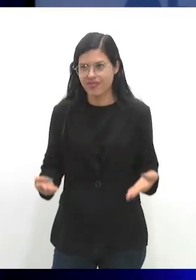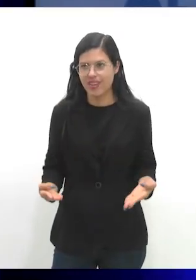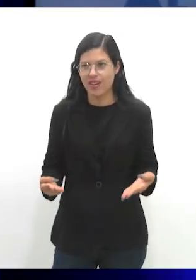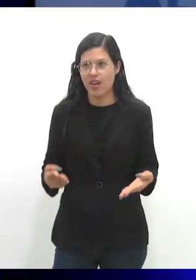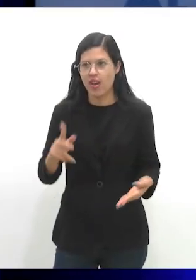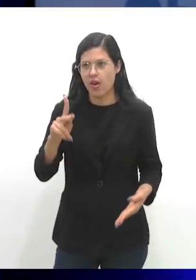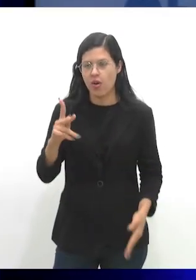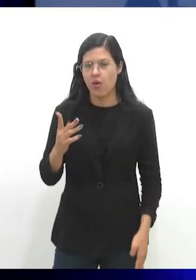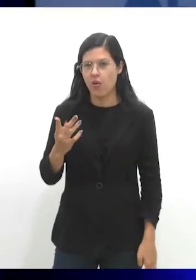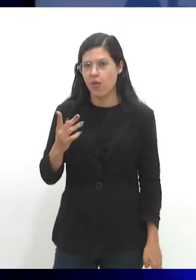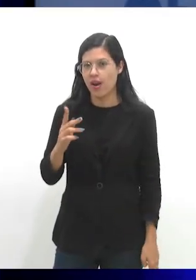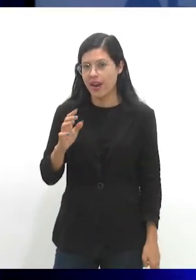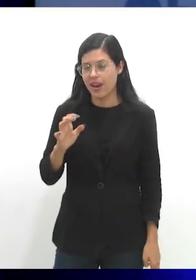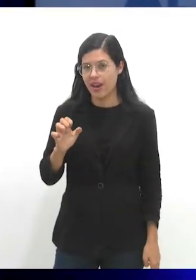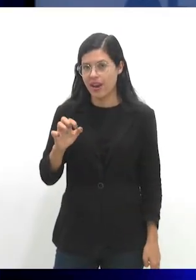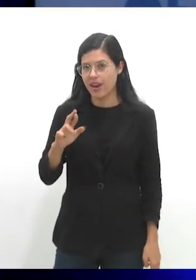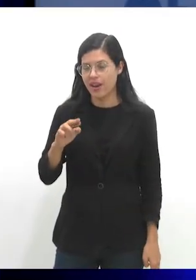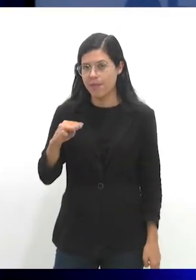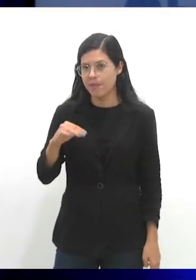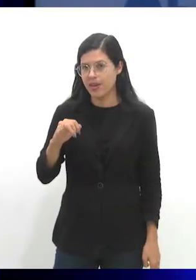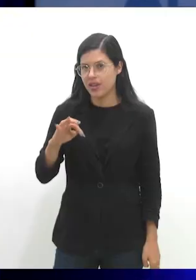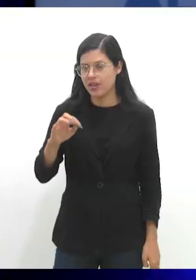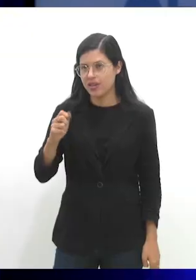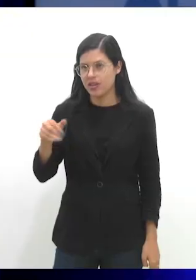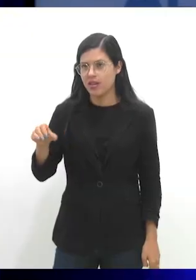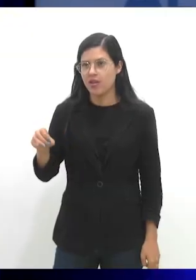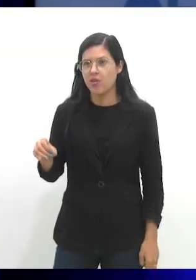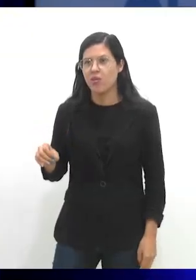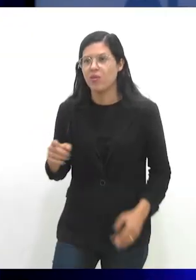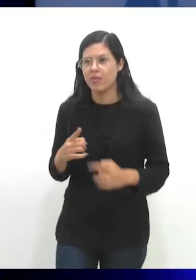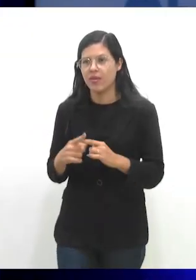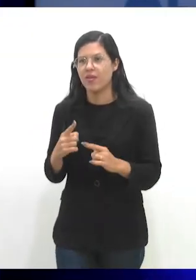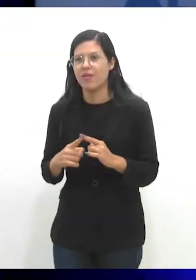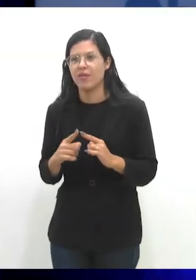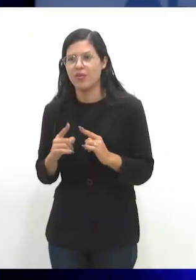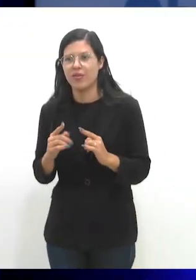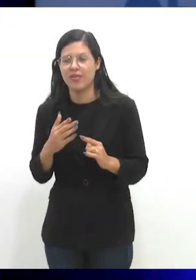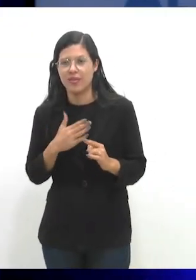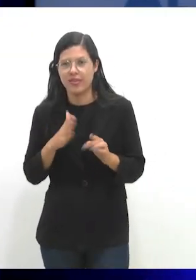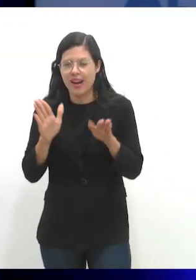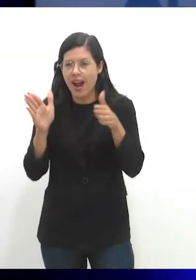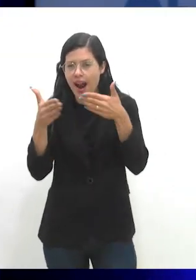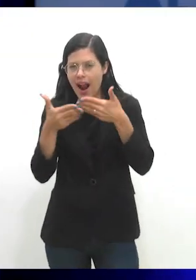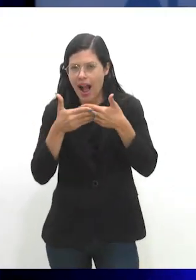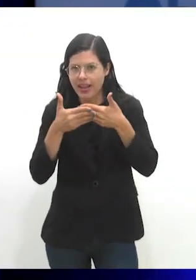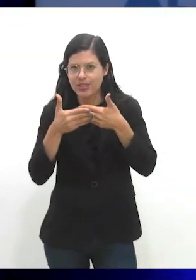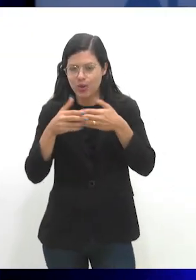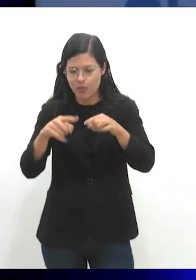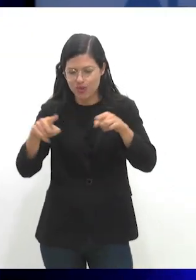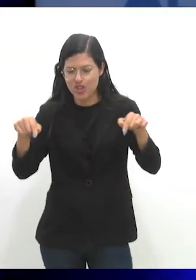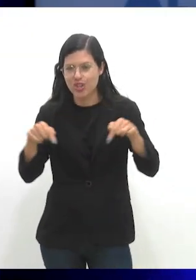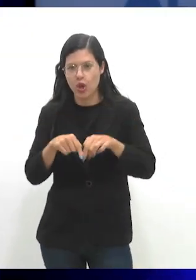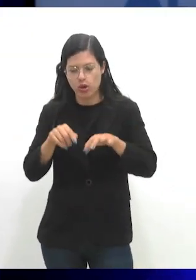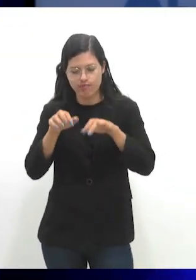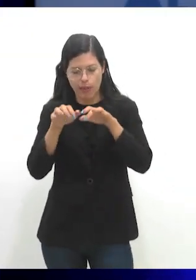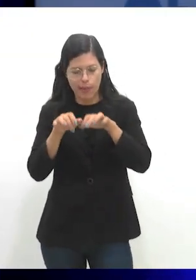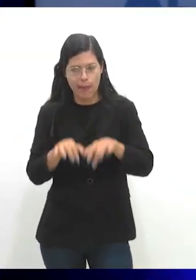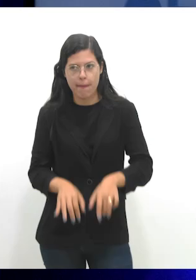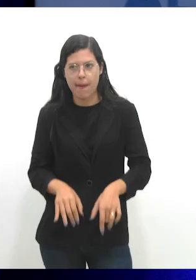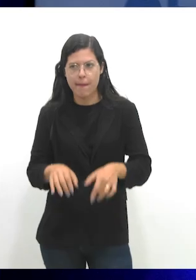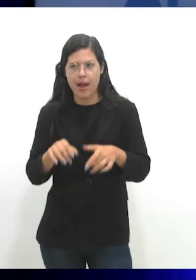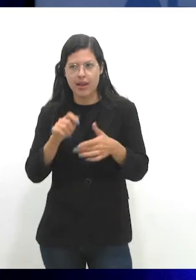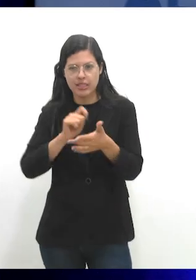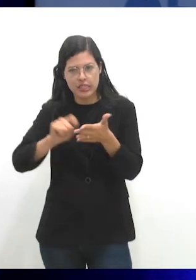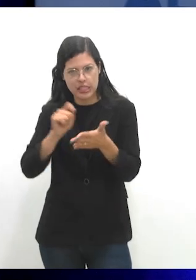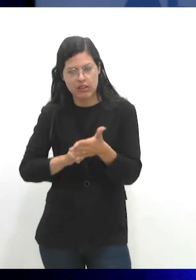é o ermitão. Porque eu fico trancado na minha torre, que é o meu escritório, escrevendo aquelas coisas